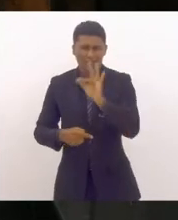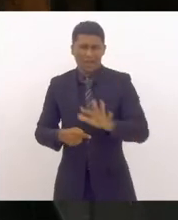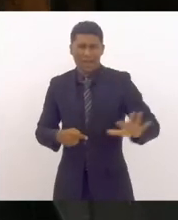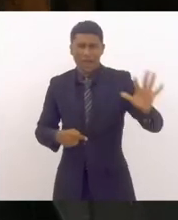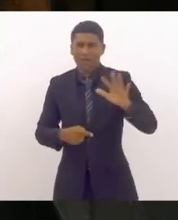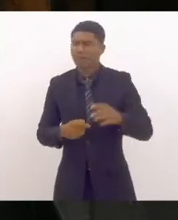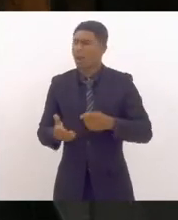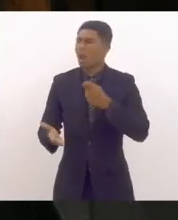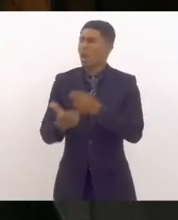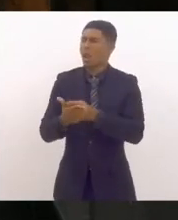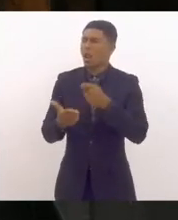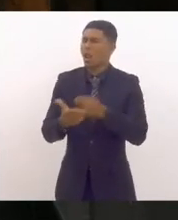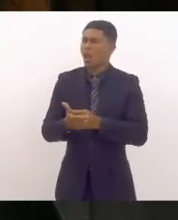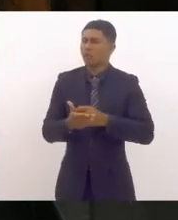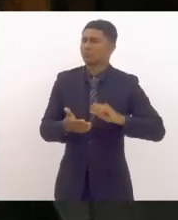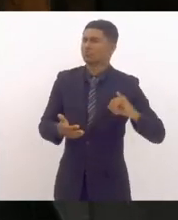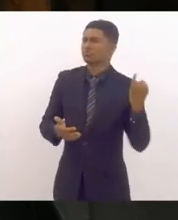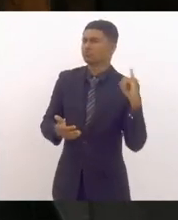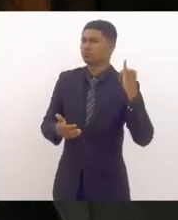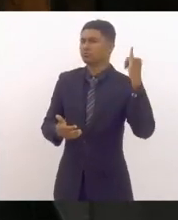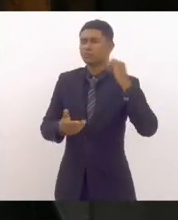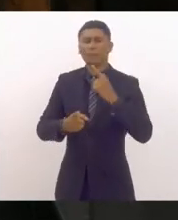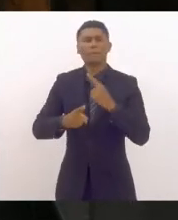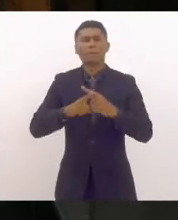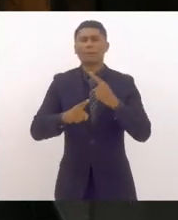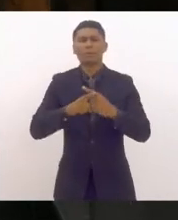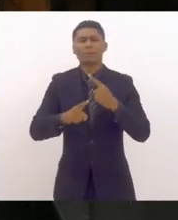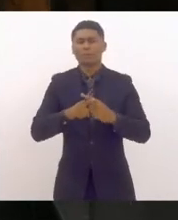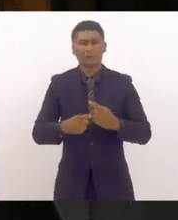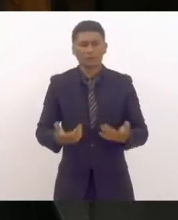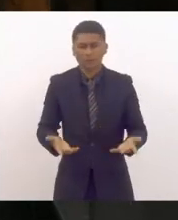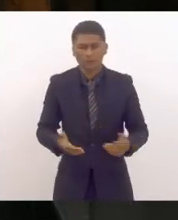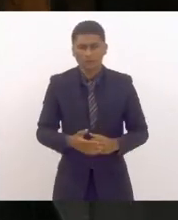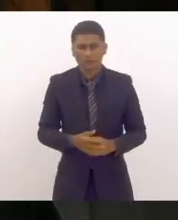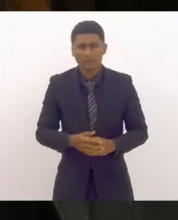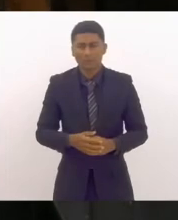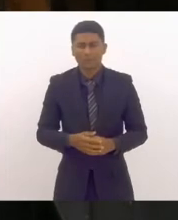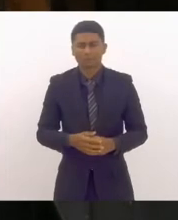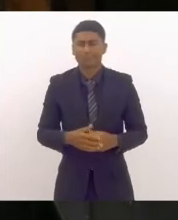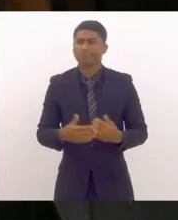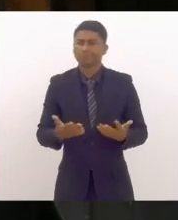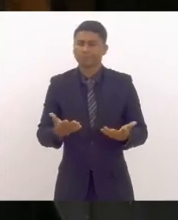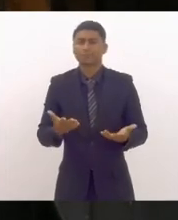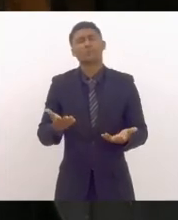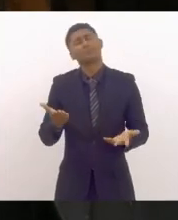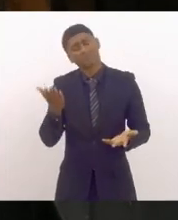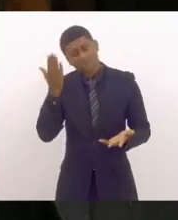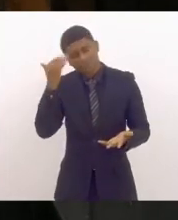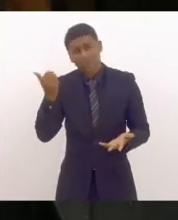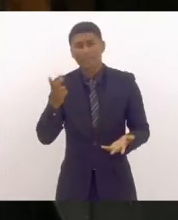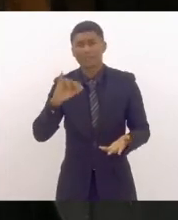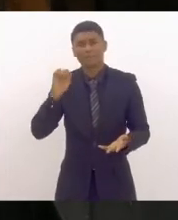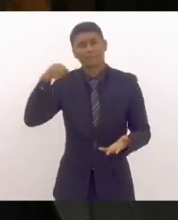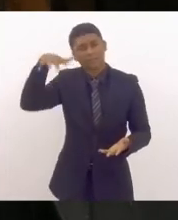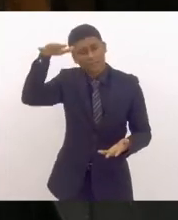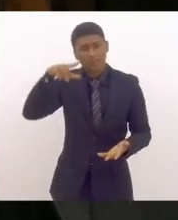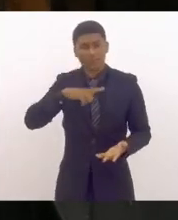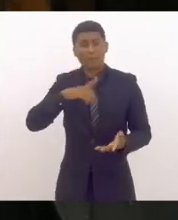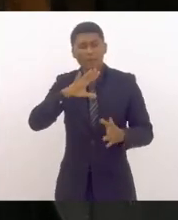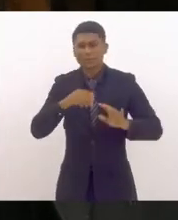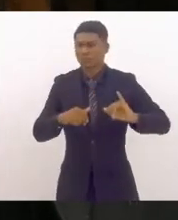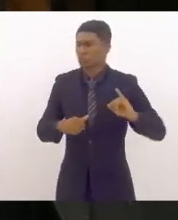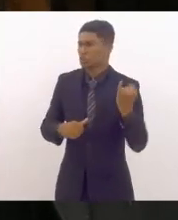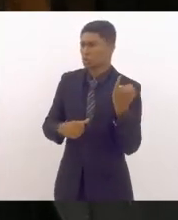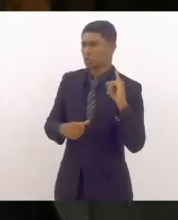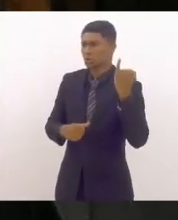estou falando da correção monetária do valor da dívida para compensar as perdas da inflação sobre o valor principal estou falando a cobrança de juros